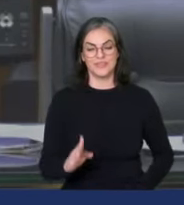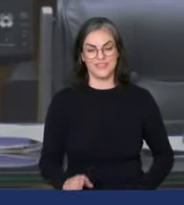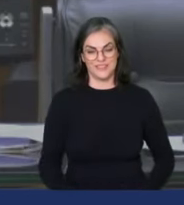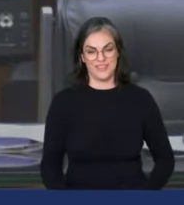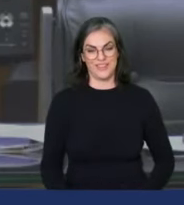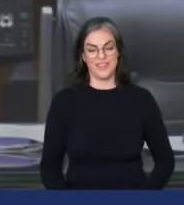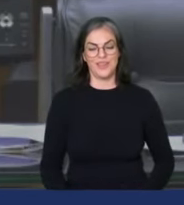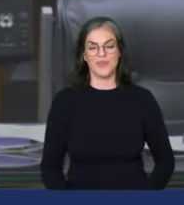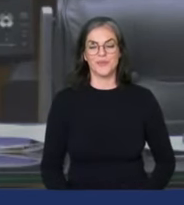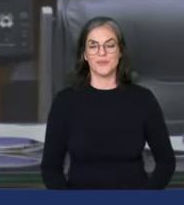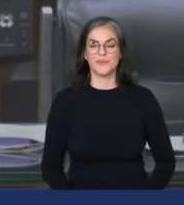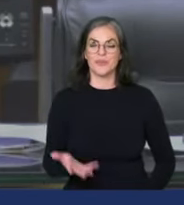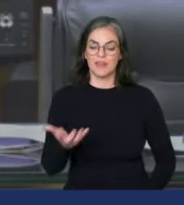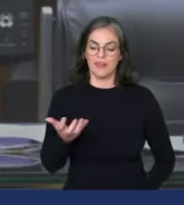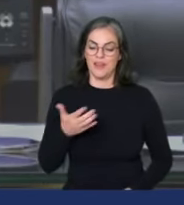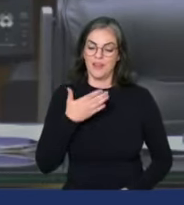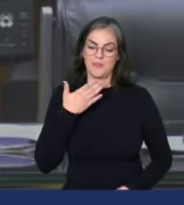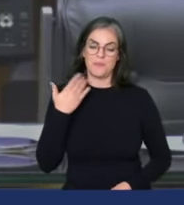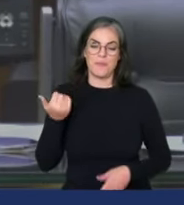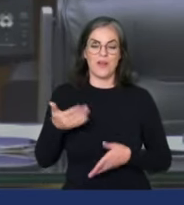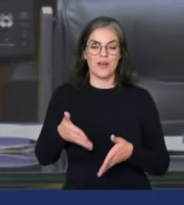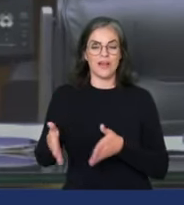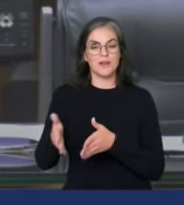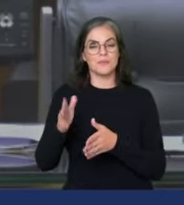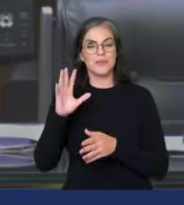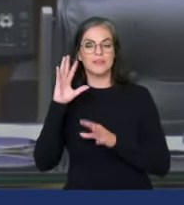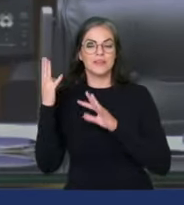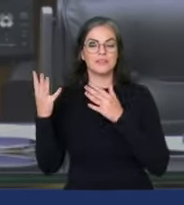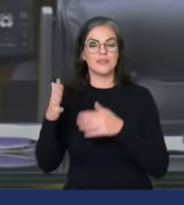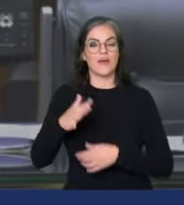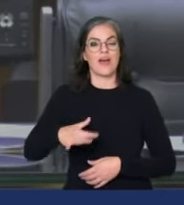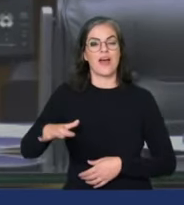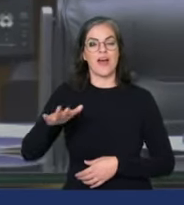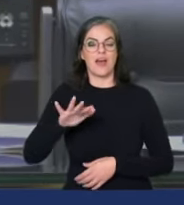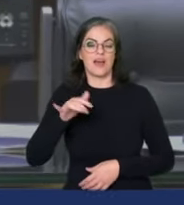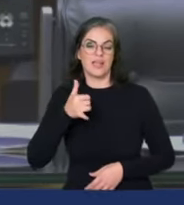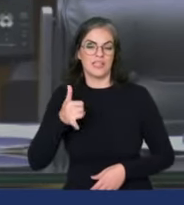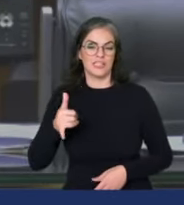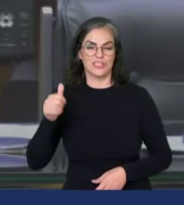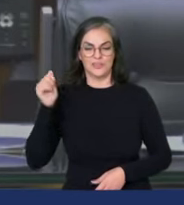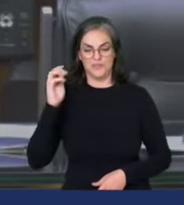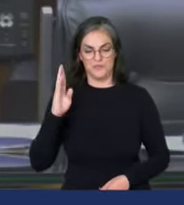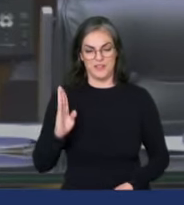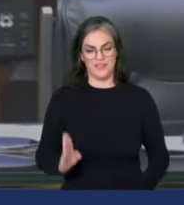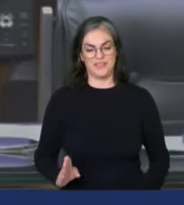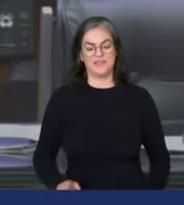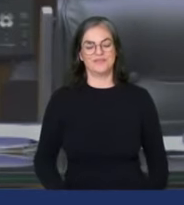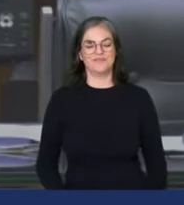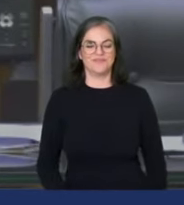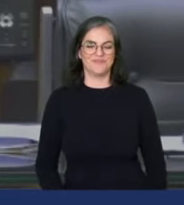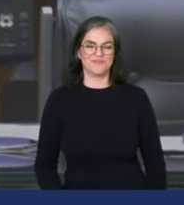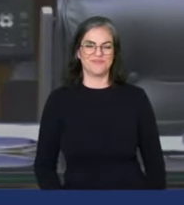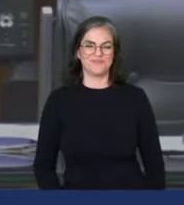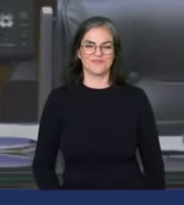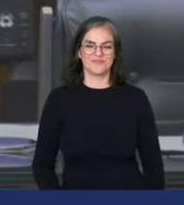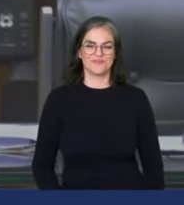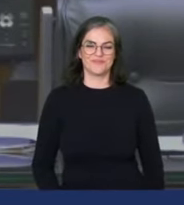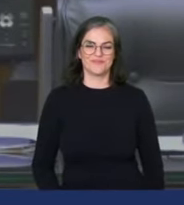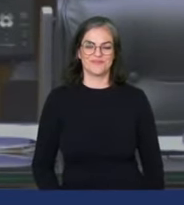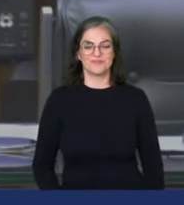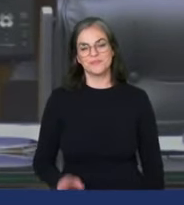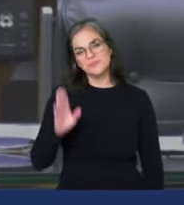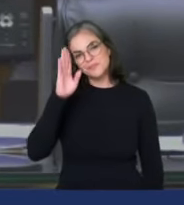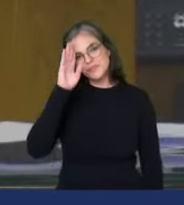caminho para o setor de eletricitários em toda a nossa nação, especialmente a Bahia